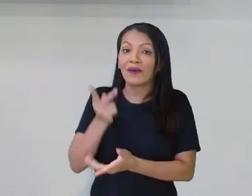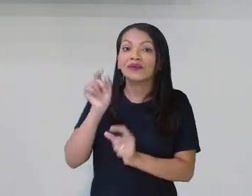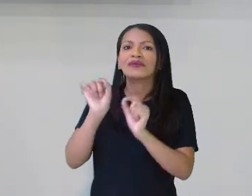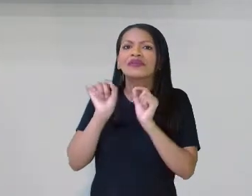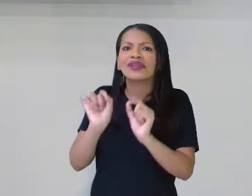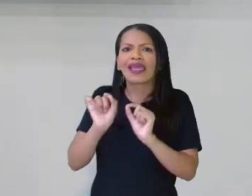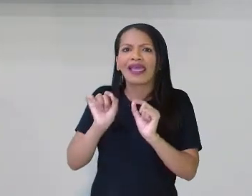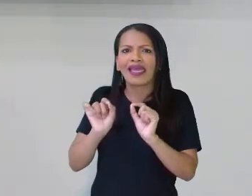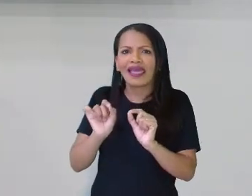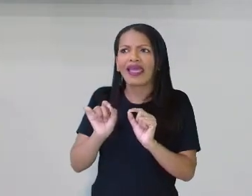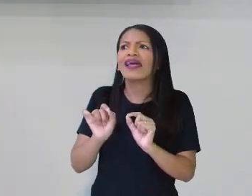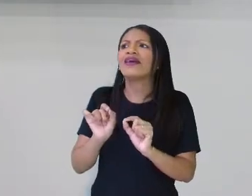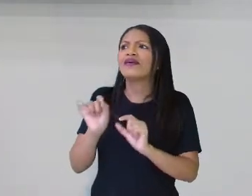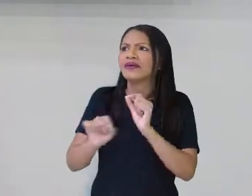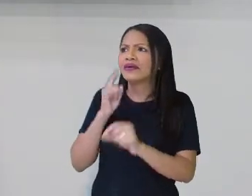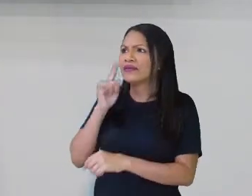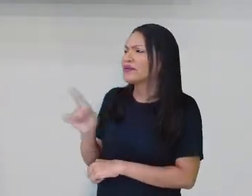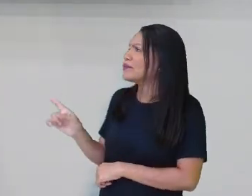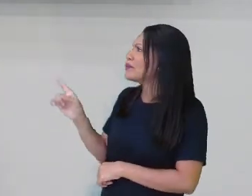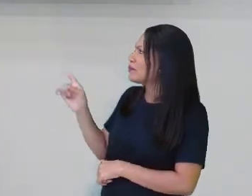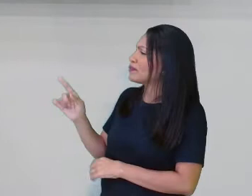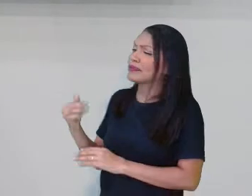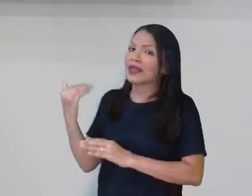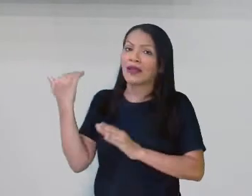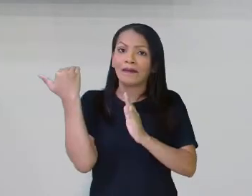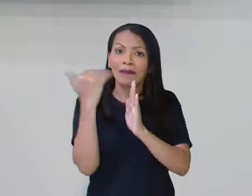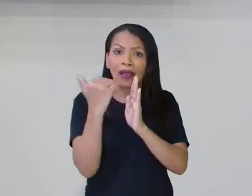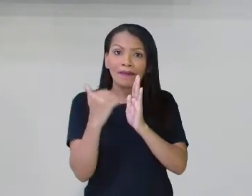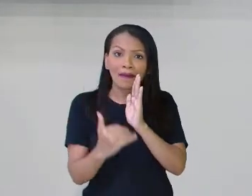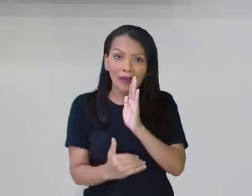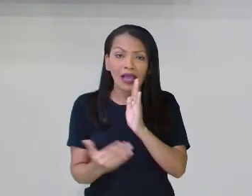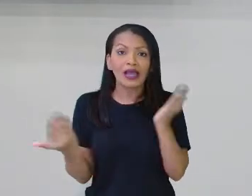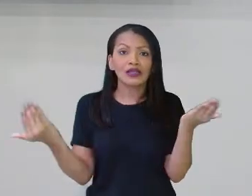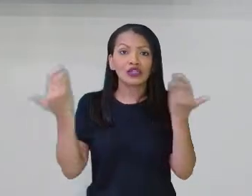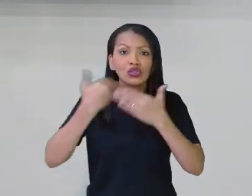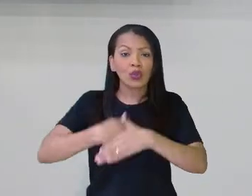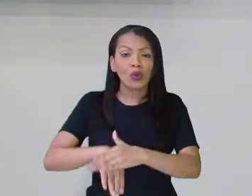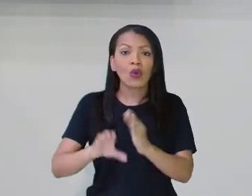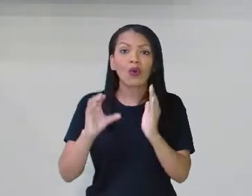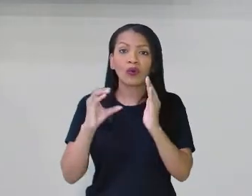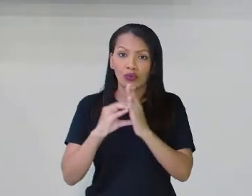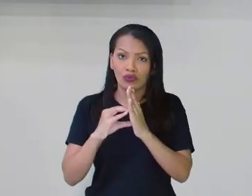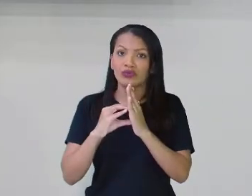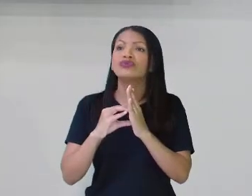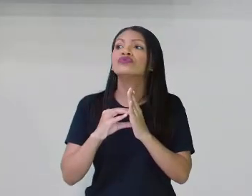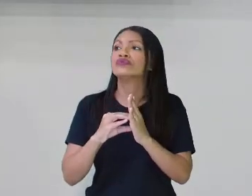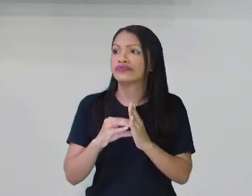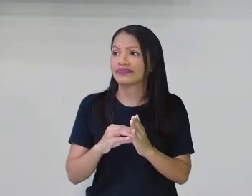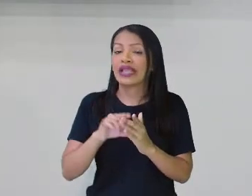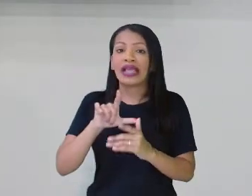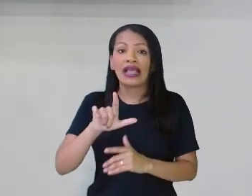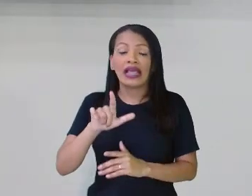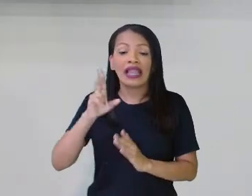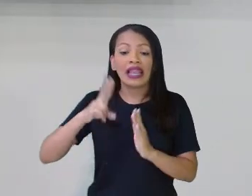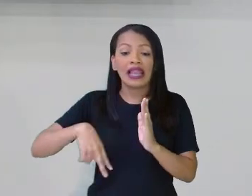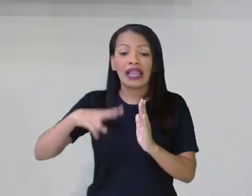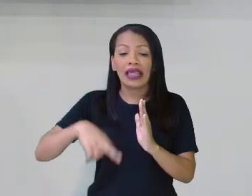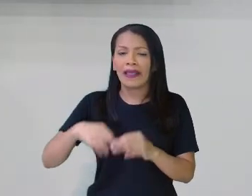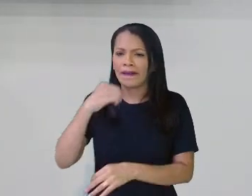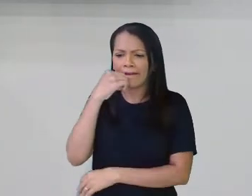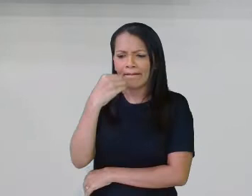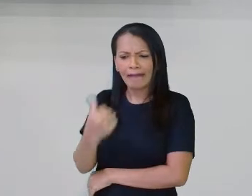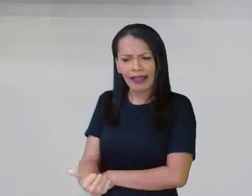acontecendo uma eliminatória, uma etapa aí deste concurso. É o 12º concurso Ler